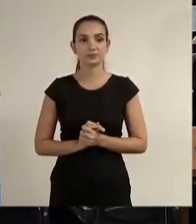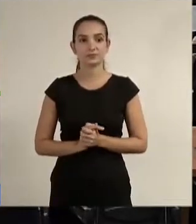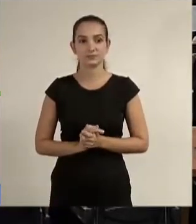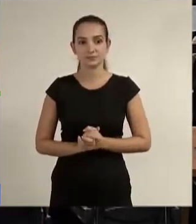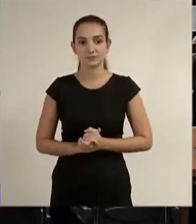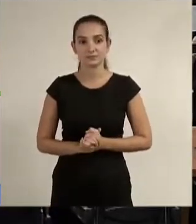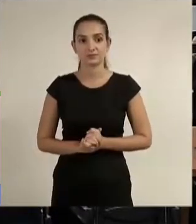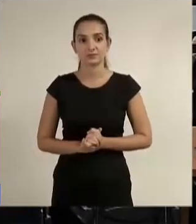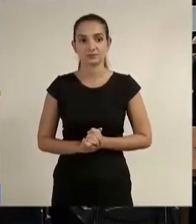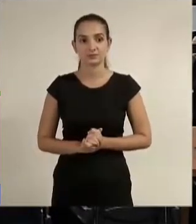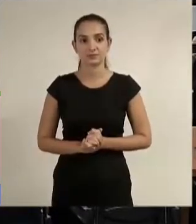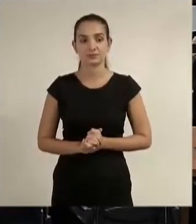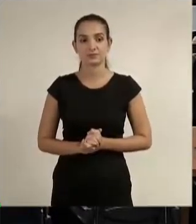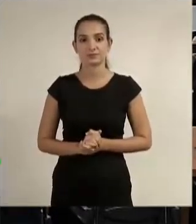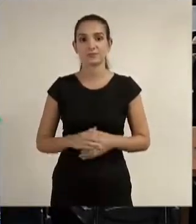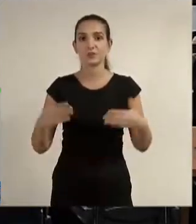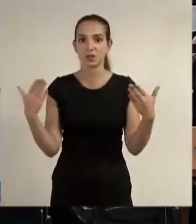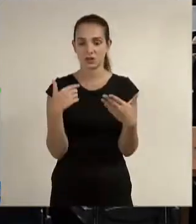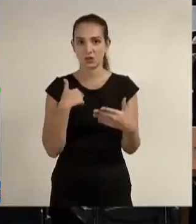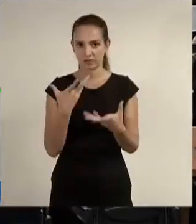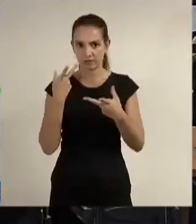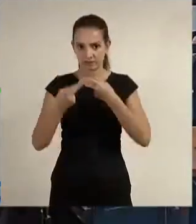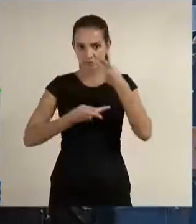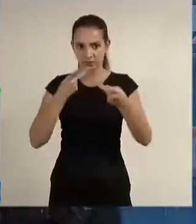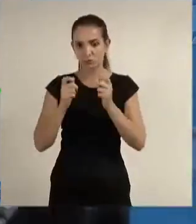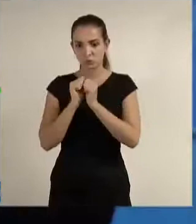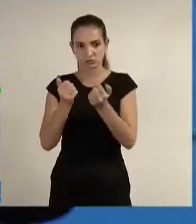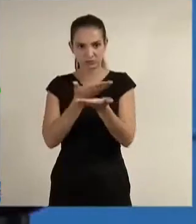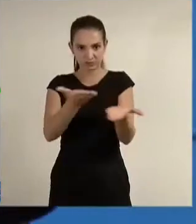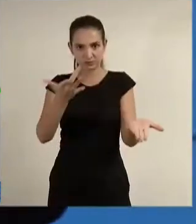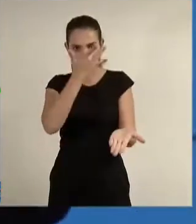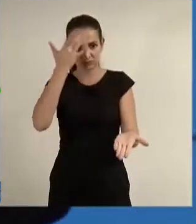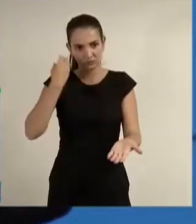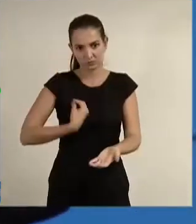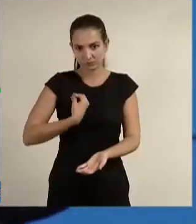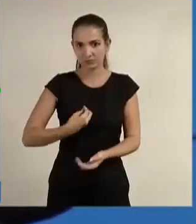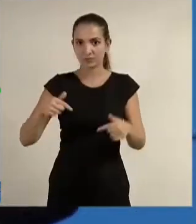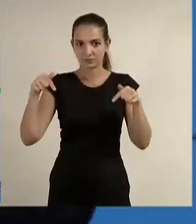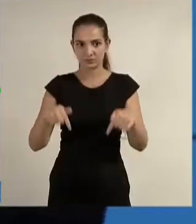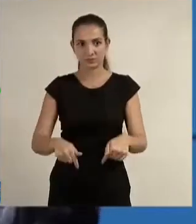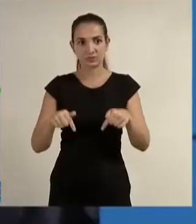presente. Houve um comentário